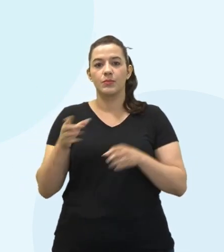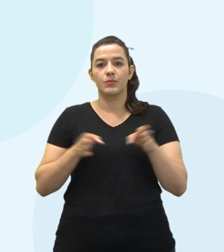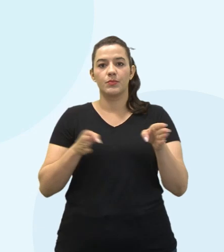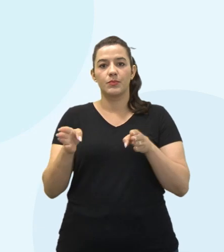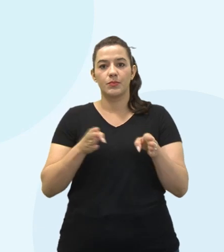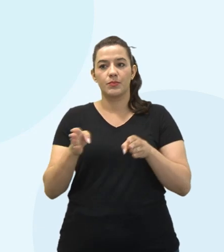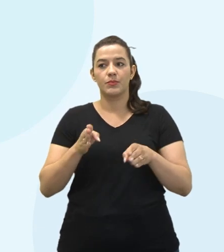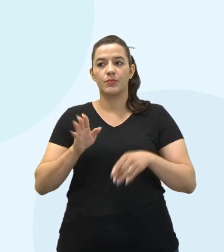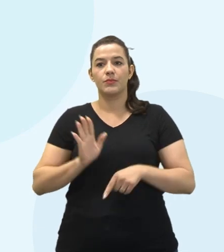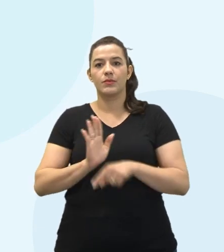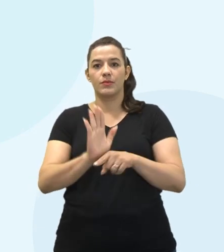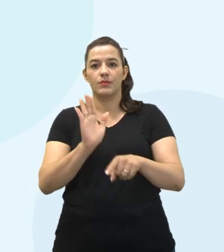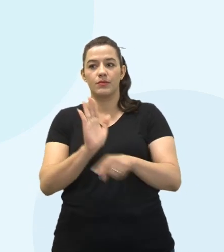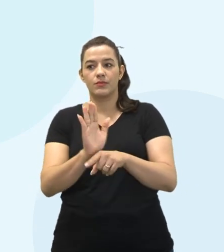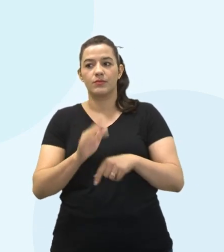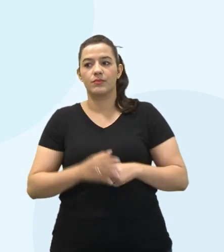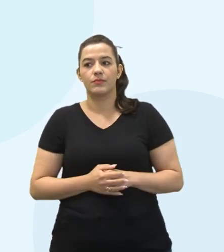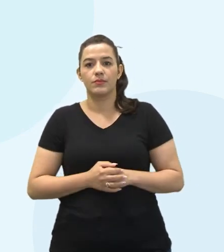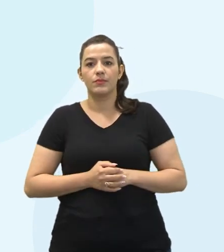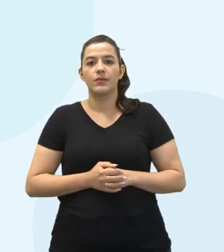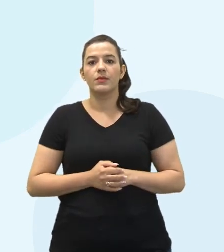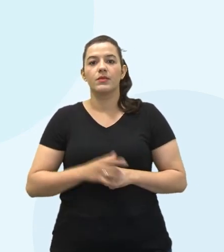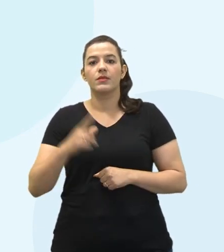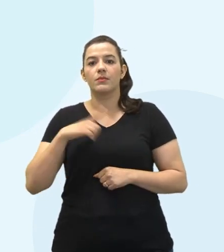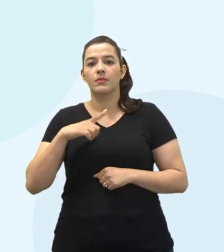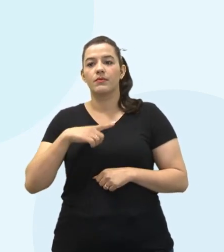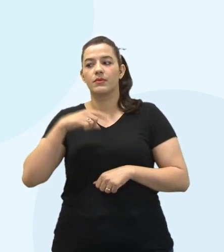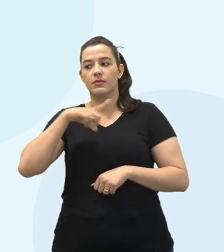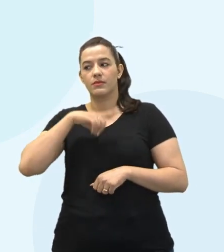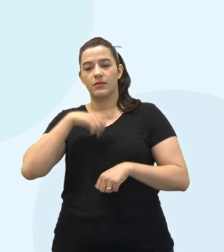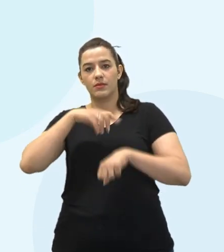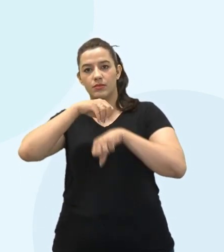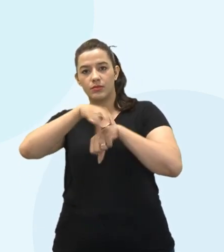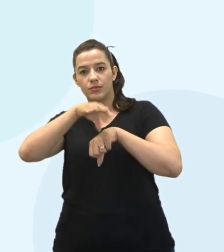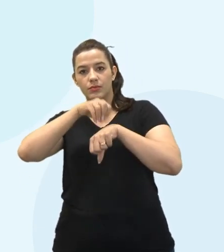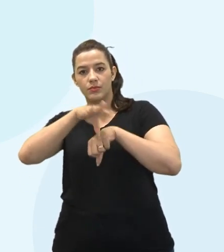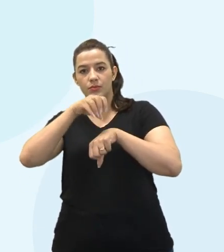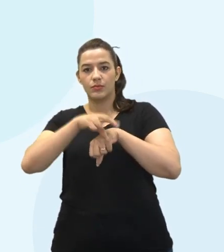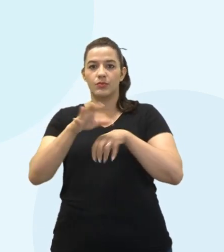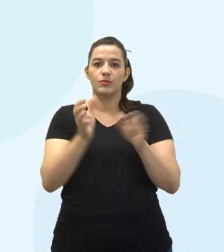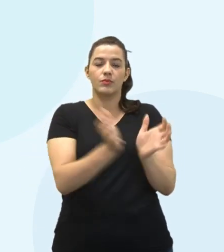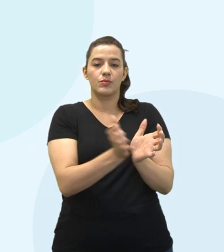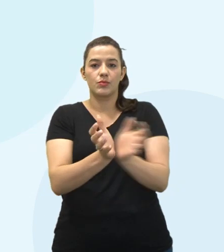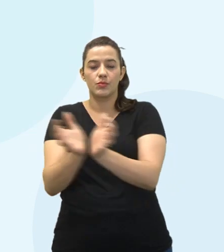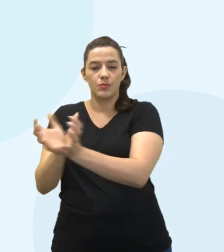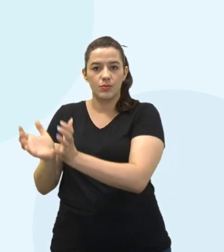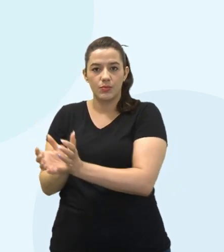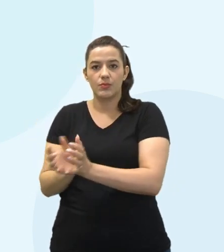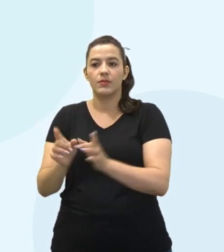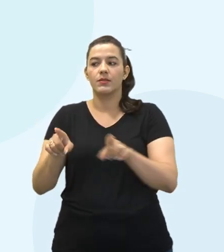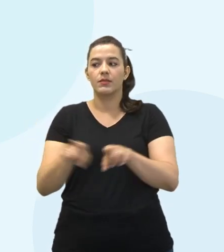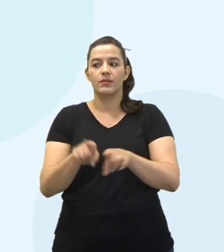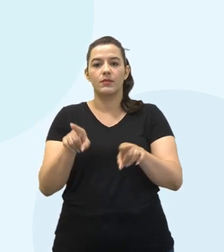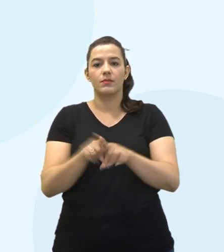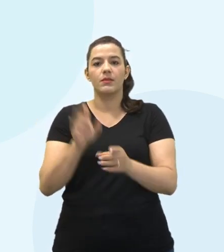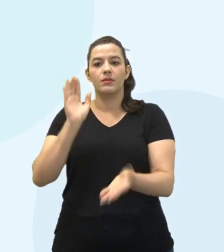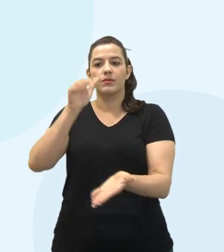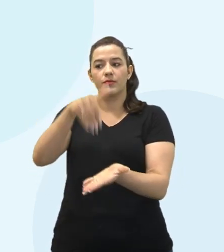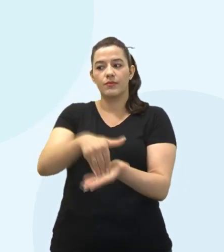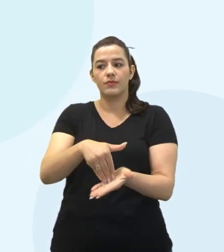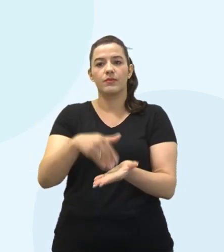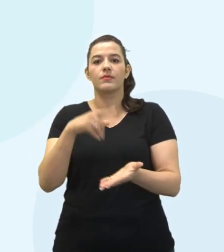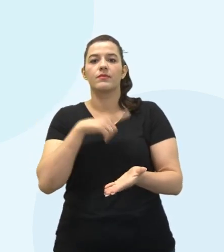sensibilização depois vamos dar algumas dicas comentar um pouco sobre os agrupamentos e por fim vamos